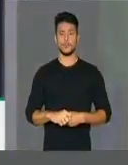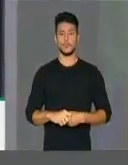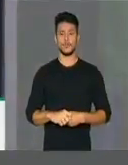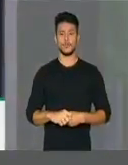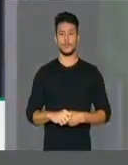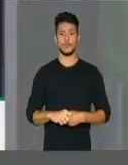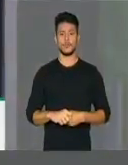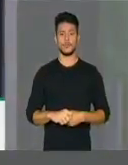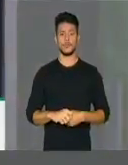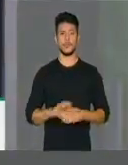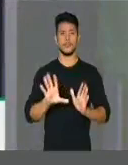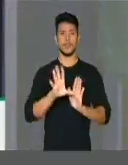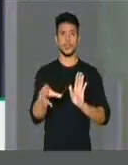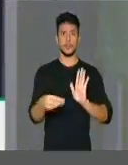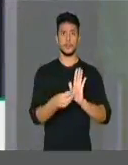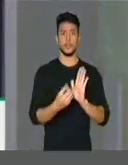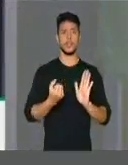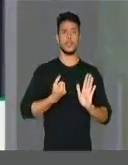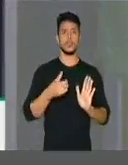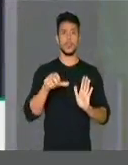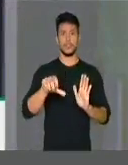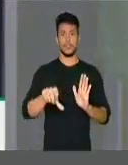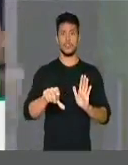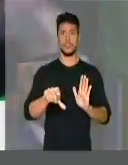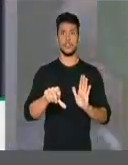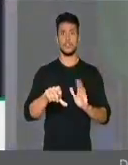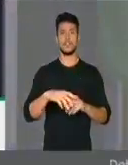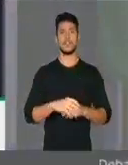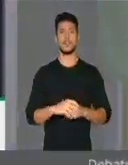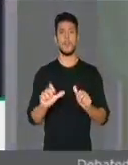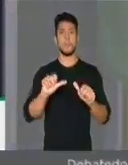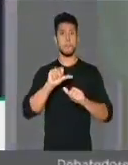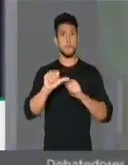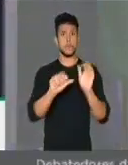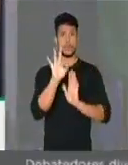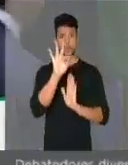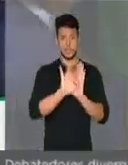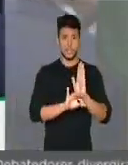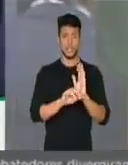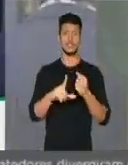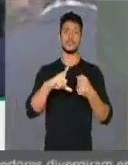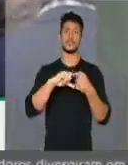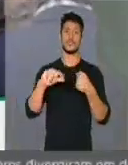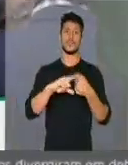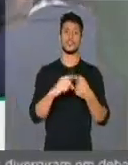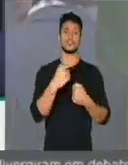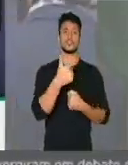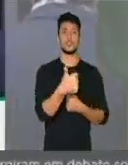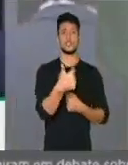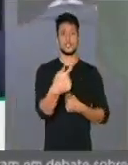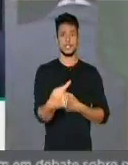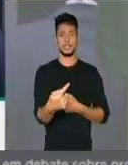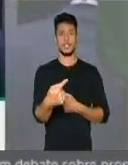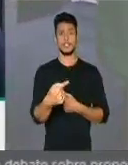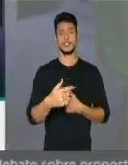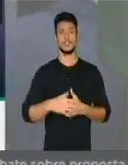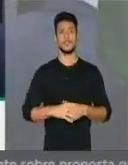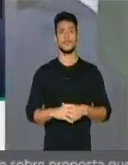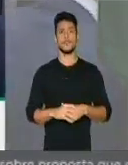A emenda 9. Desse ao artigo 17 do projeto de lei a seguinte